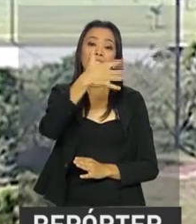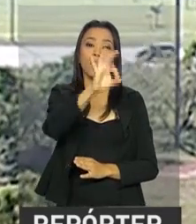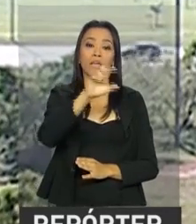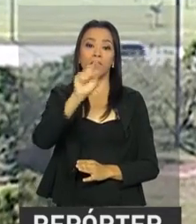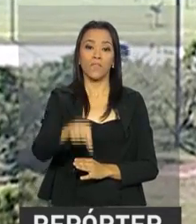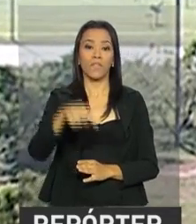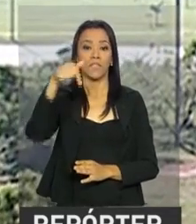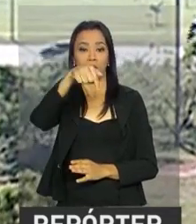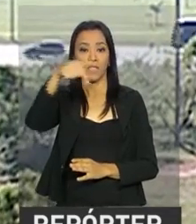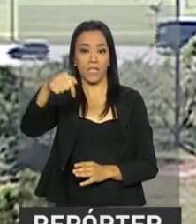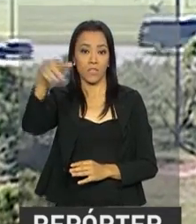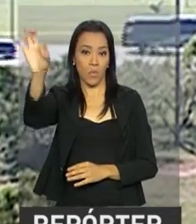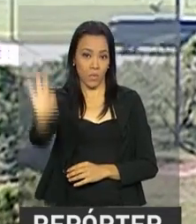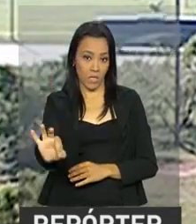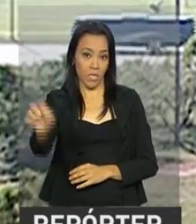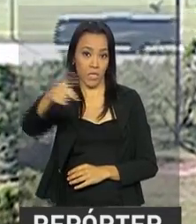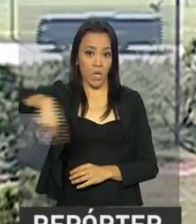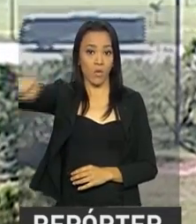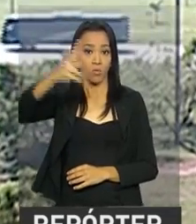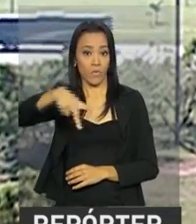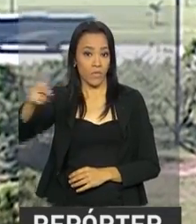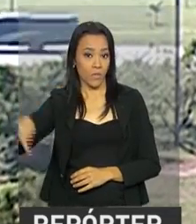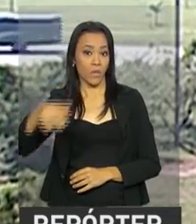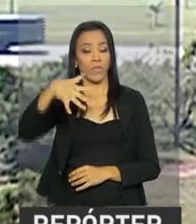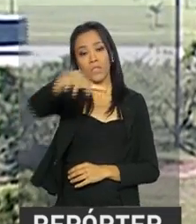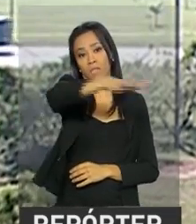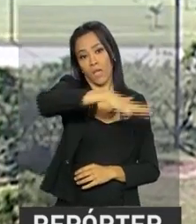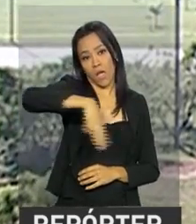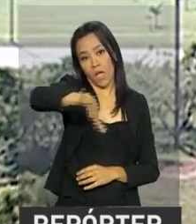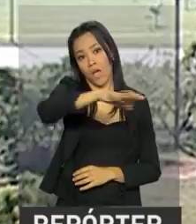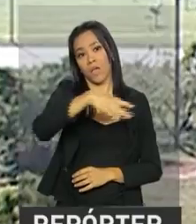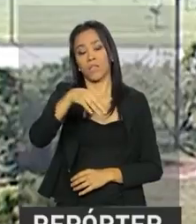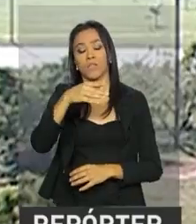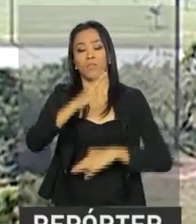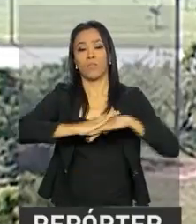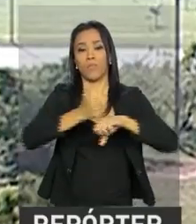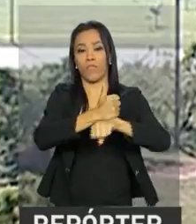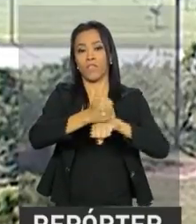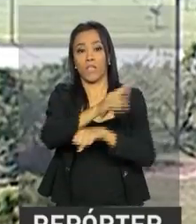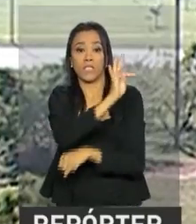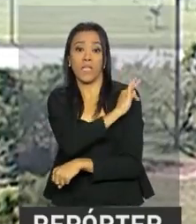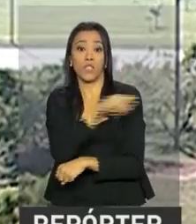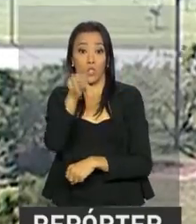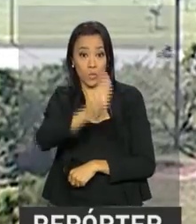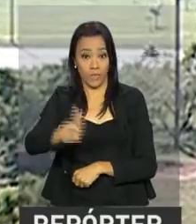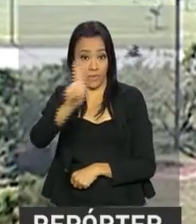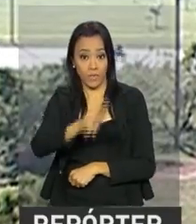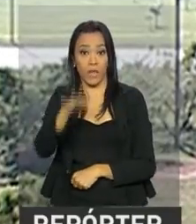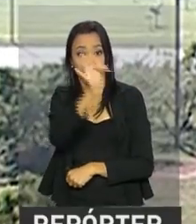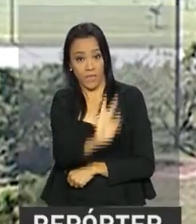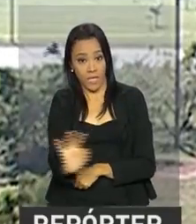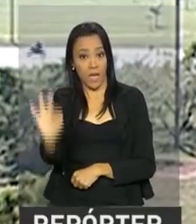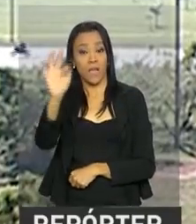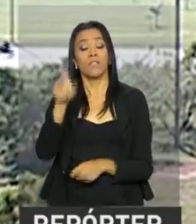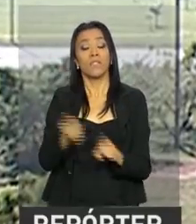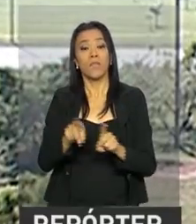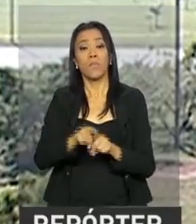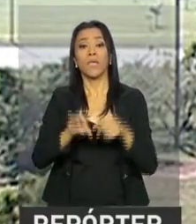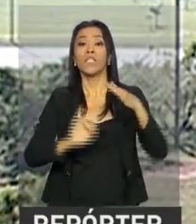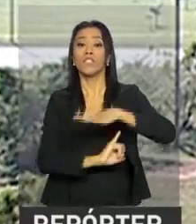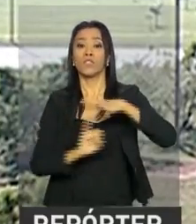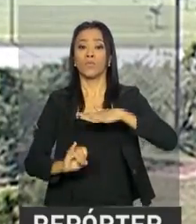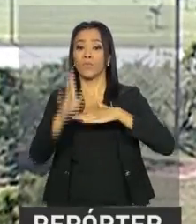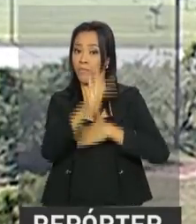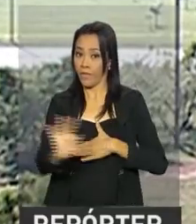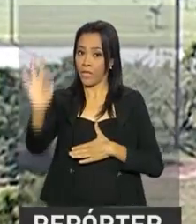10,77% aos professores e servidores da área técnica de universidades federais e também de institutos federais de educação, além